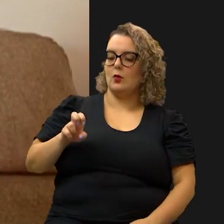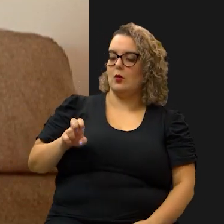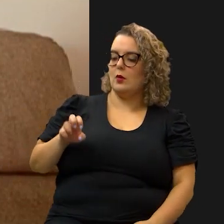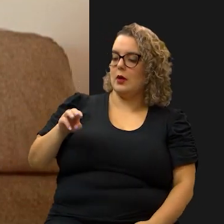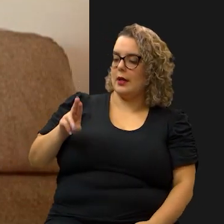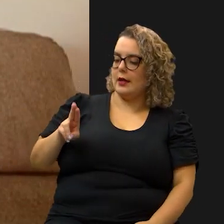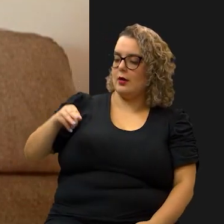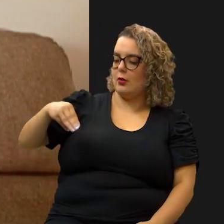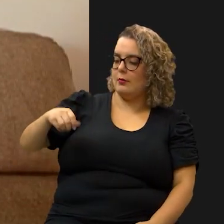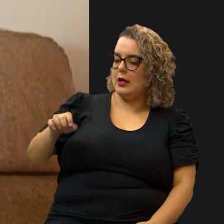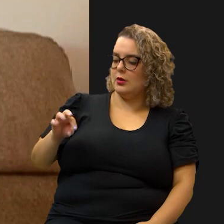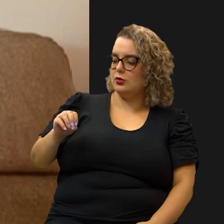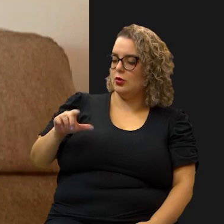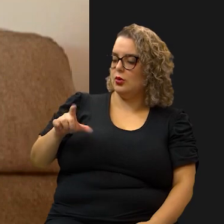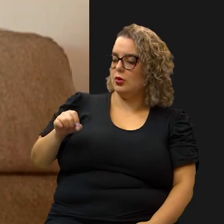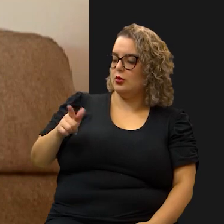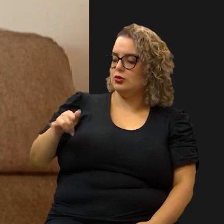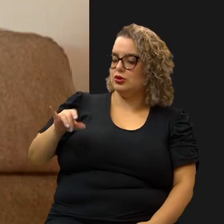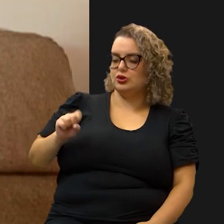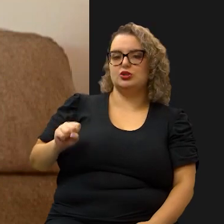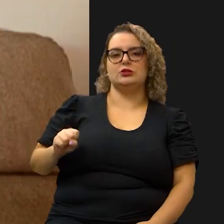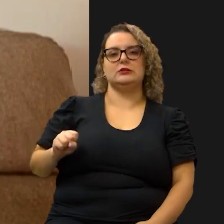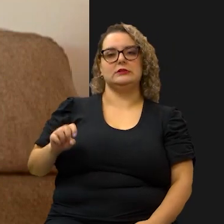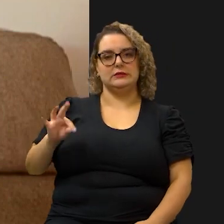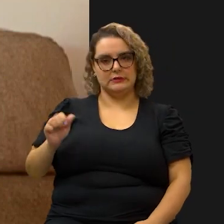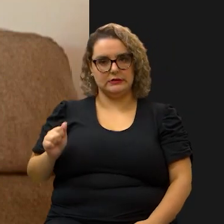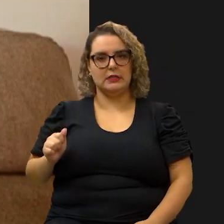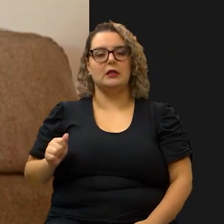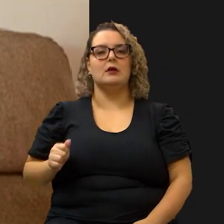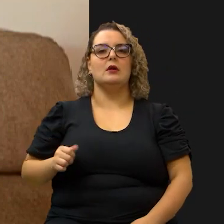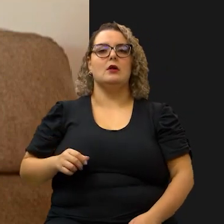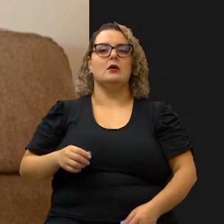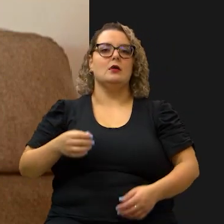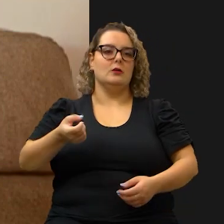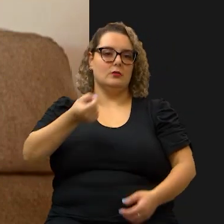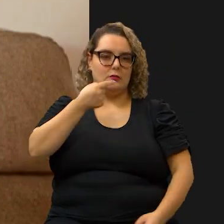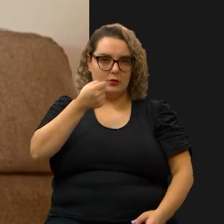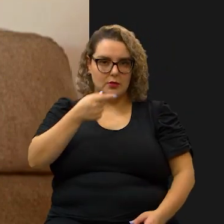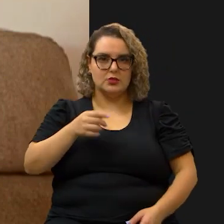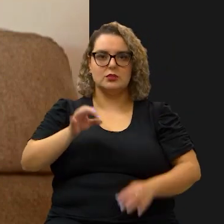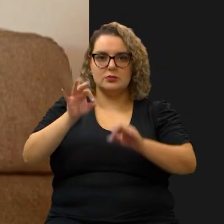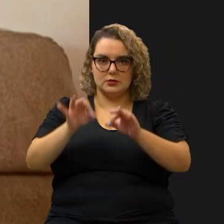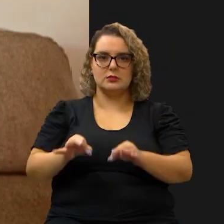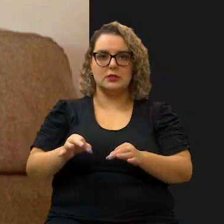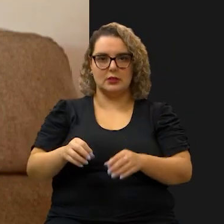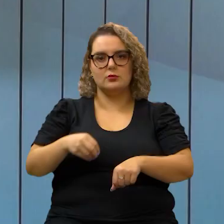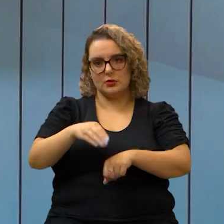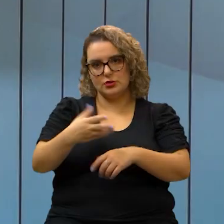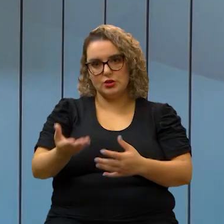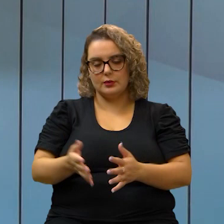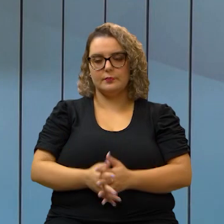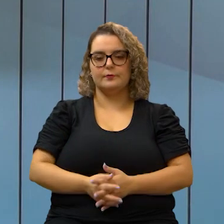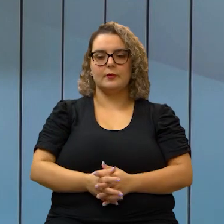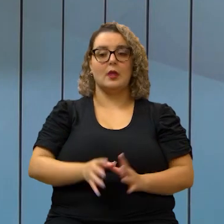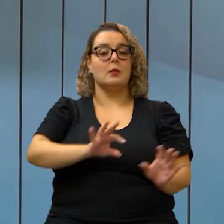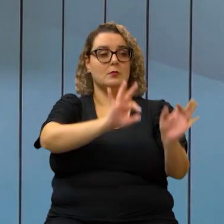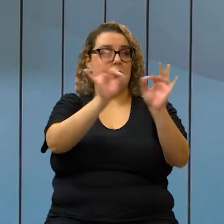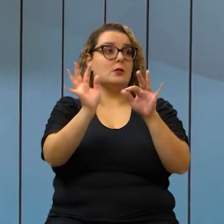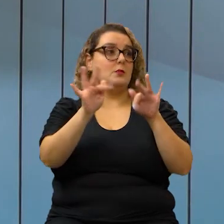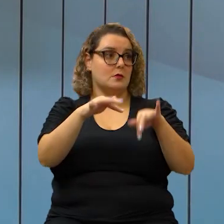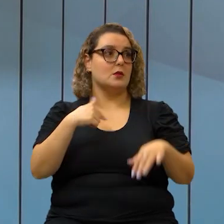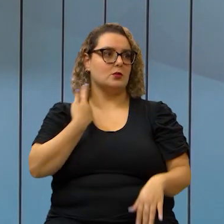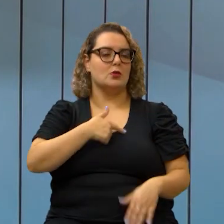o reumatologista, usando adequadamente as medicações prescritas. Doutora, quem está nos acompanhando, né, para a